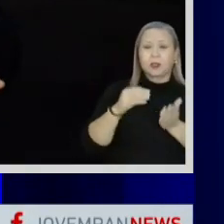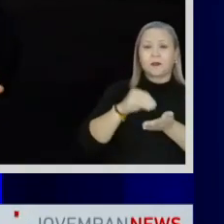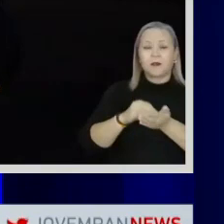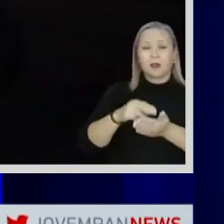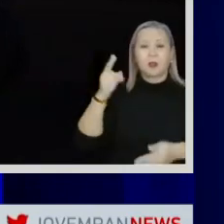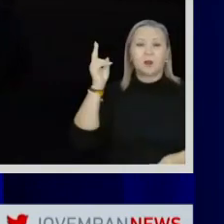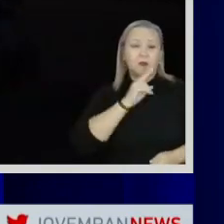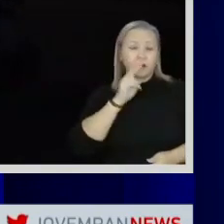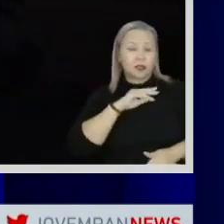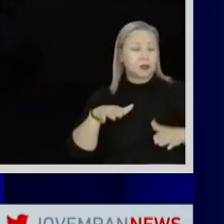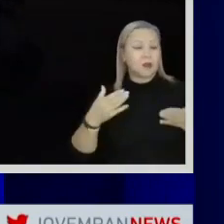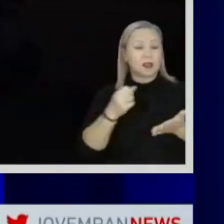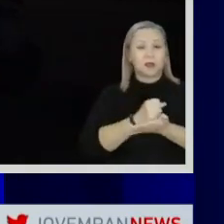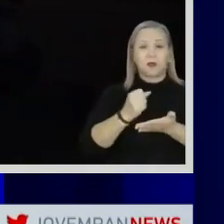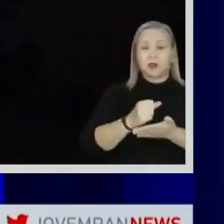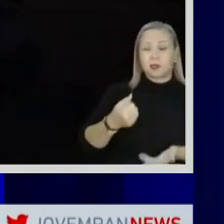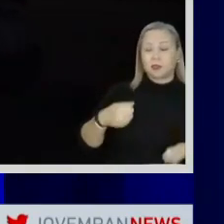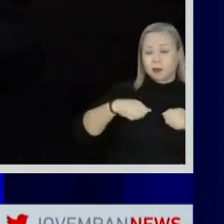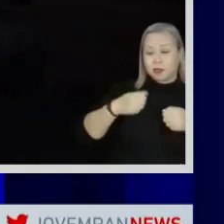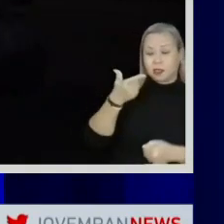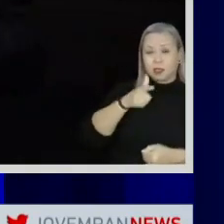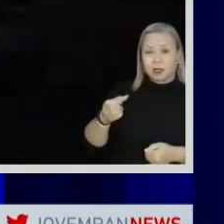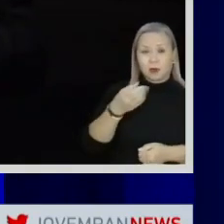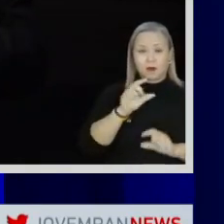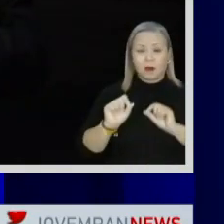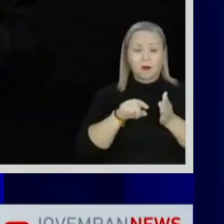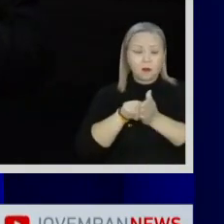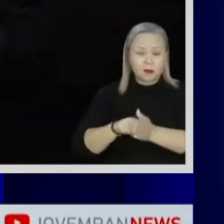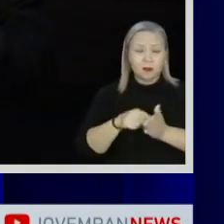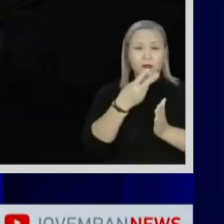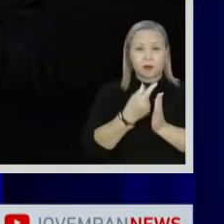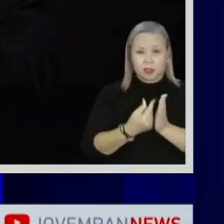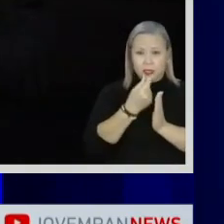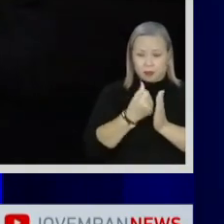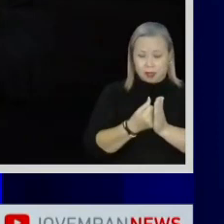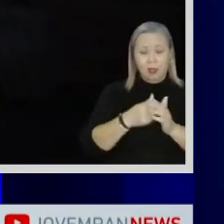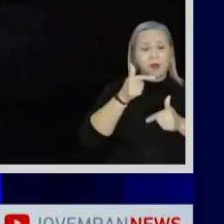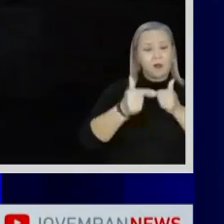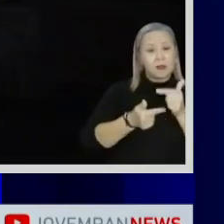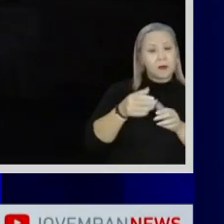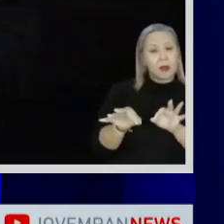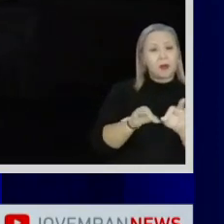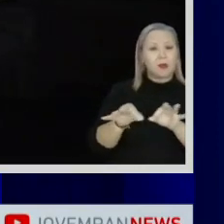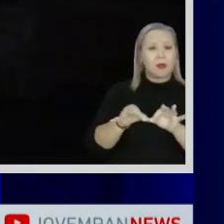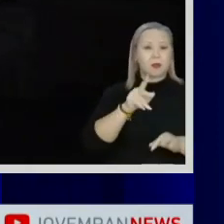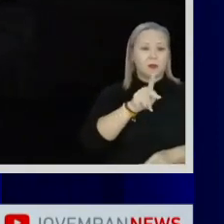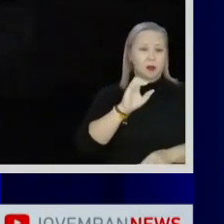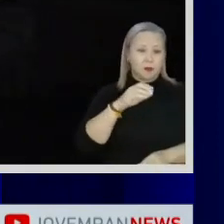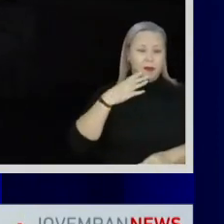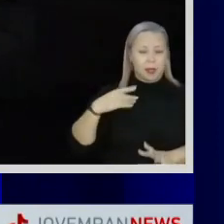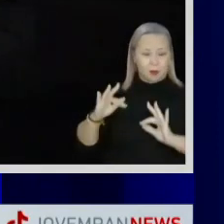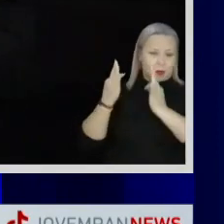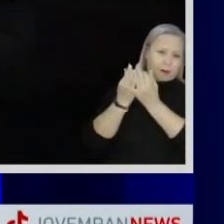que vier desse pessoal, e ele falou, acho que eu vi umas 30 vezes a palavra militância. É isso que eles vão fazer. Eles vão continuar militando.